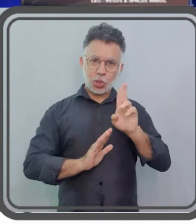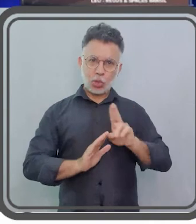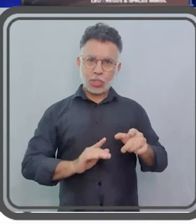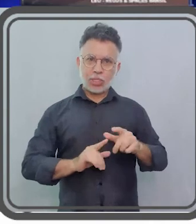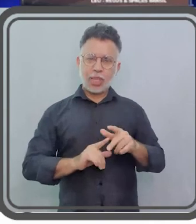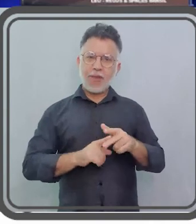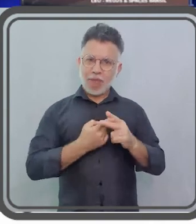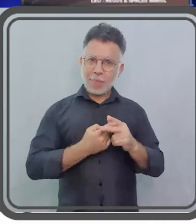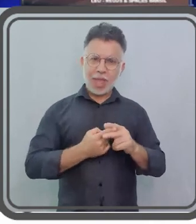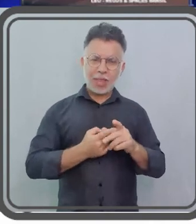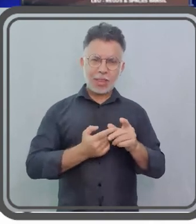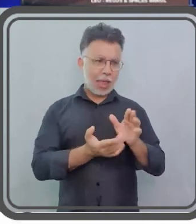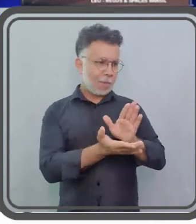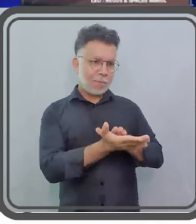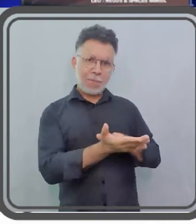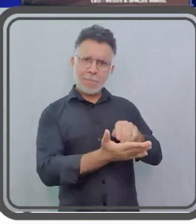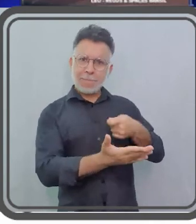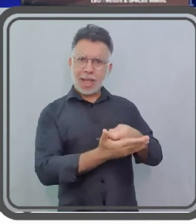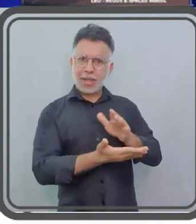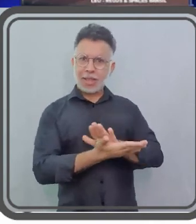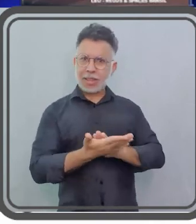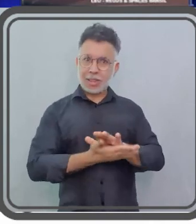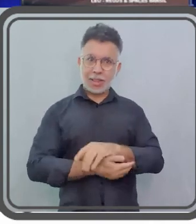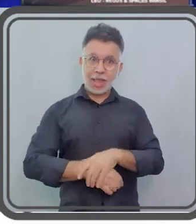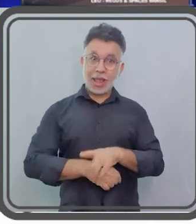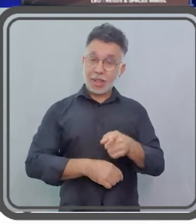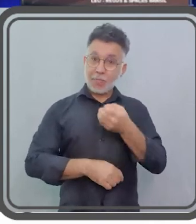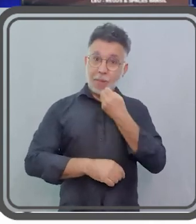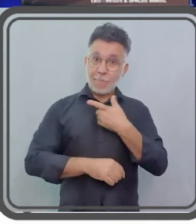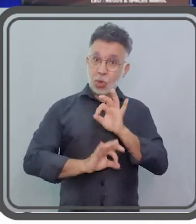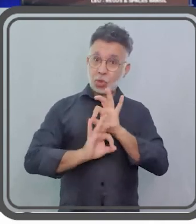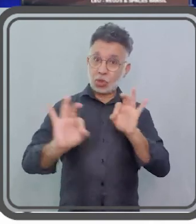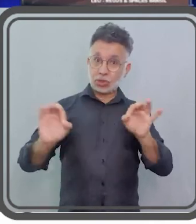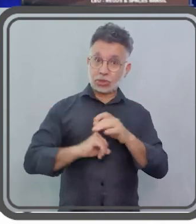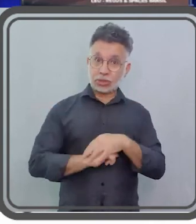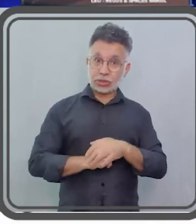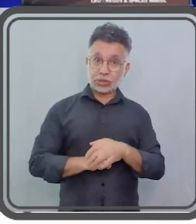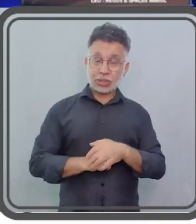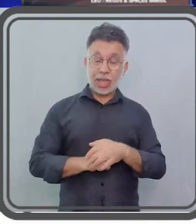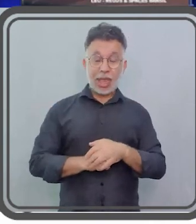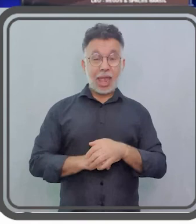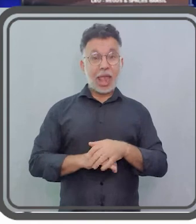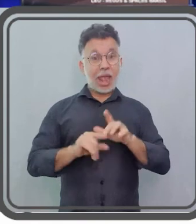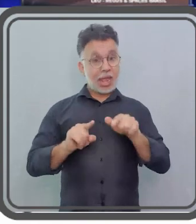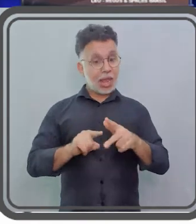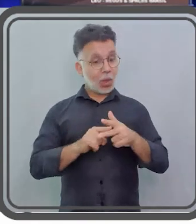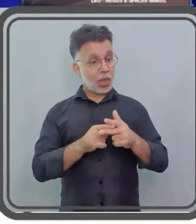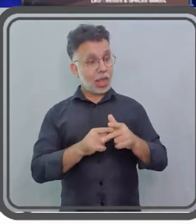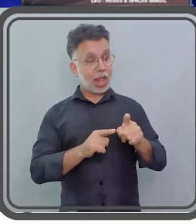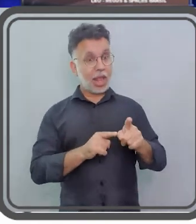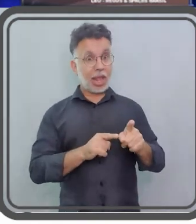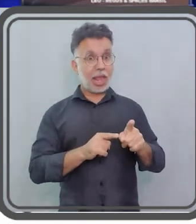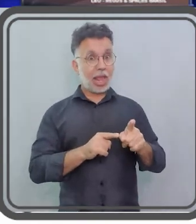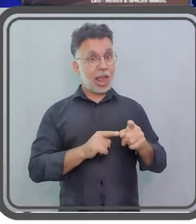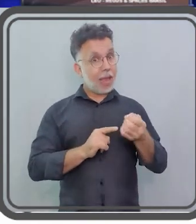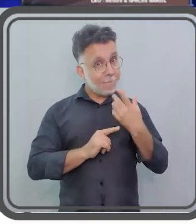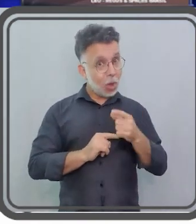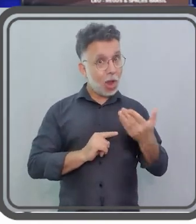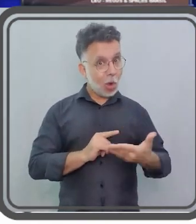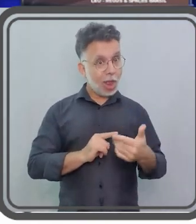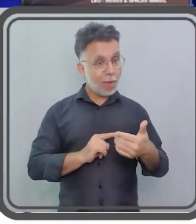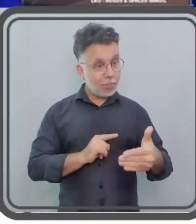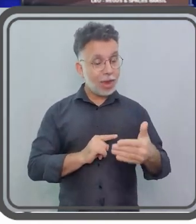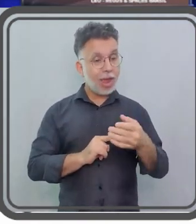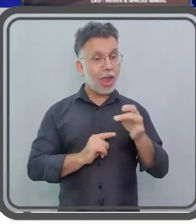custo algum. Essa é a boa notícia, a notícia não tão boa que quando tem essa ferramenta não querem deixar mais, porque